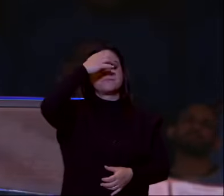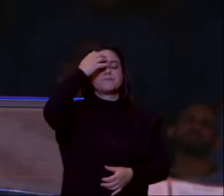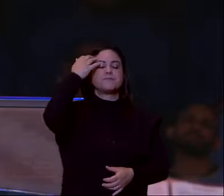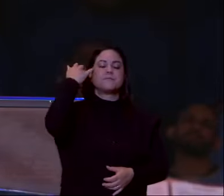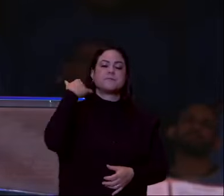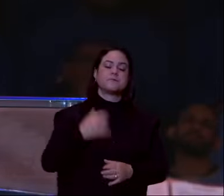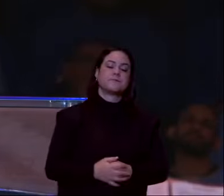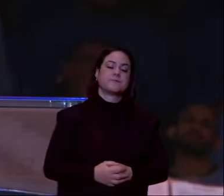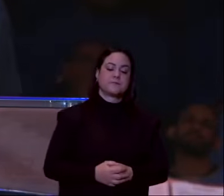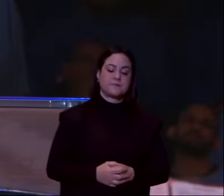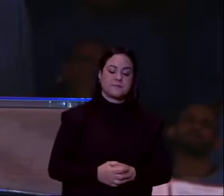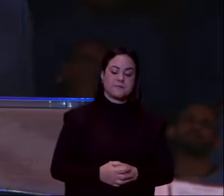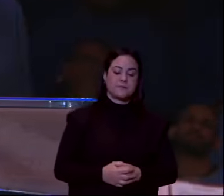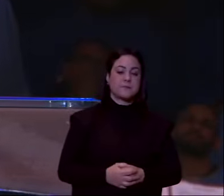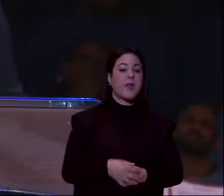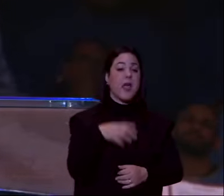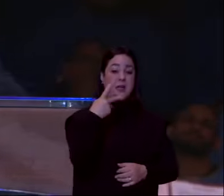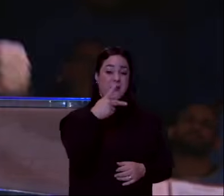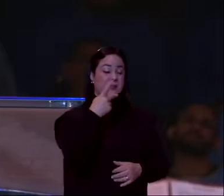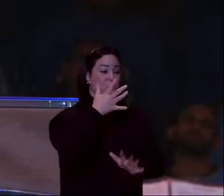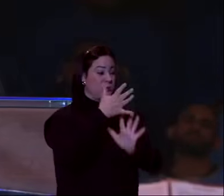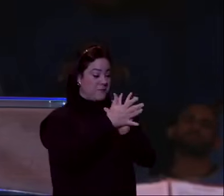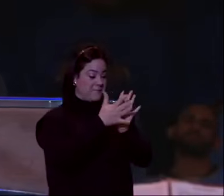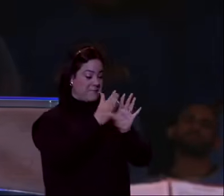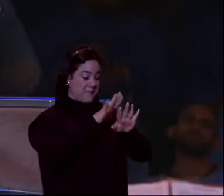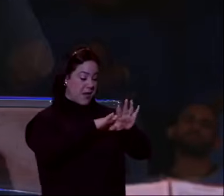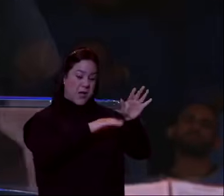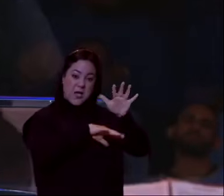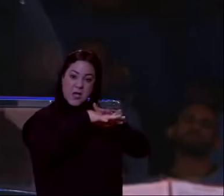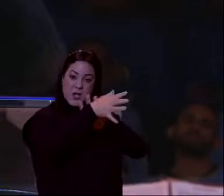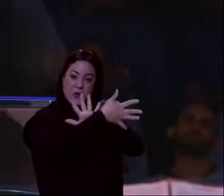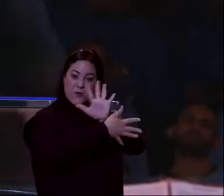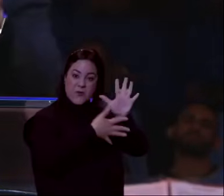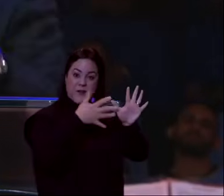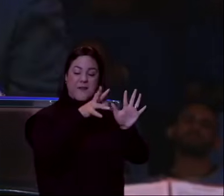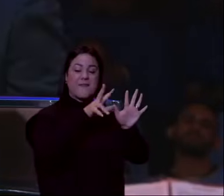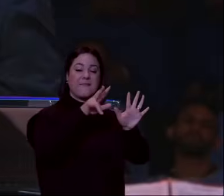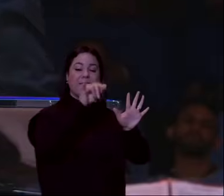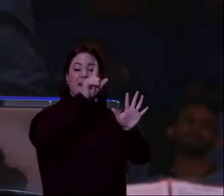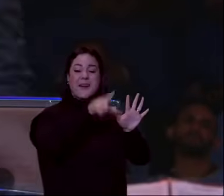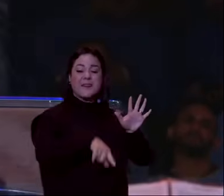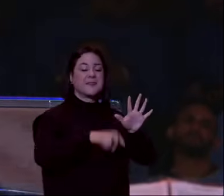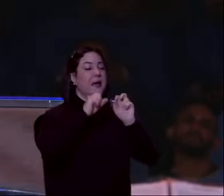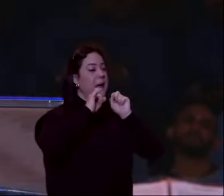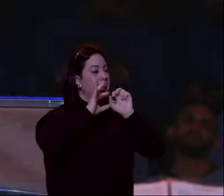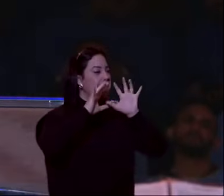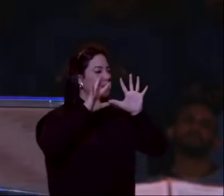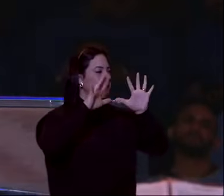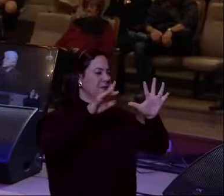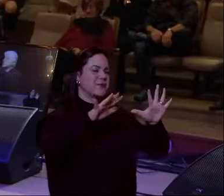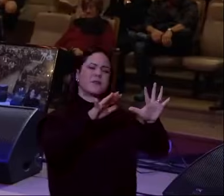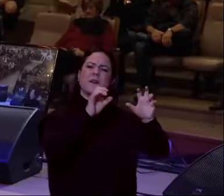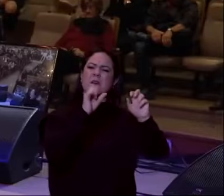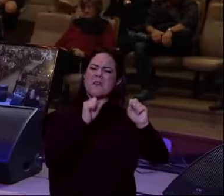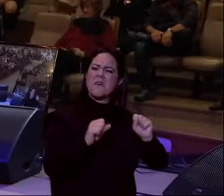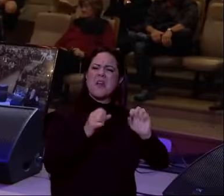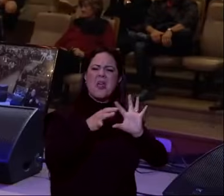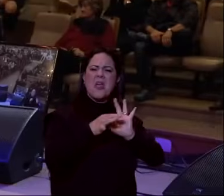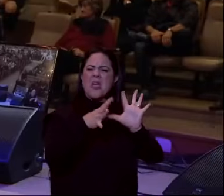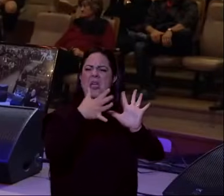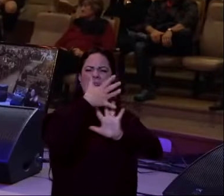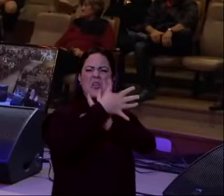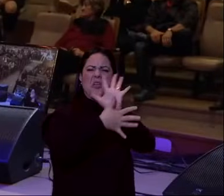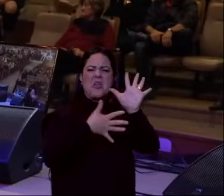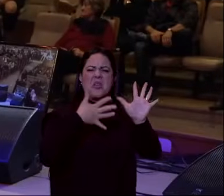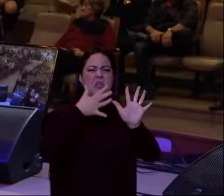E aí a sua boca vai ser um fogo abençoador na vida dos outros. Abra sua boca